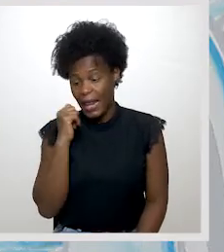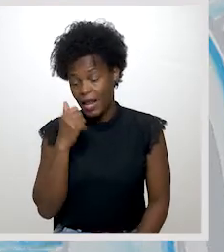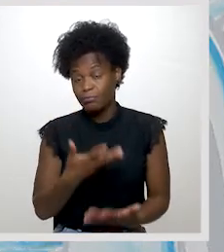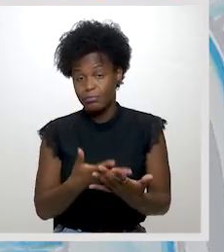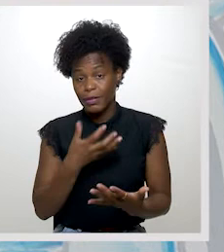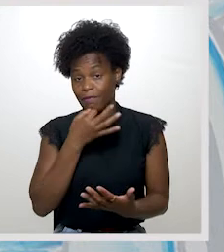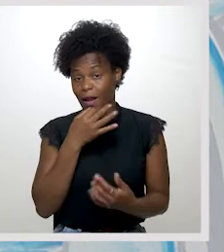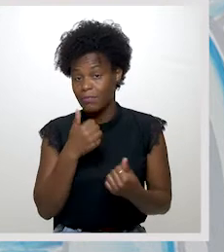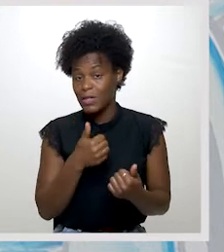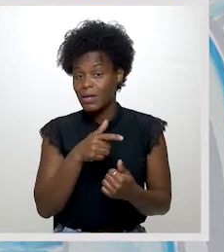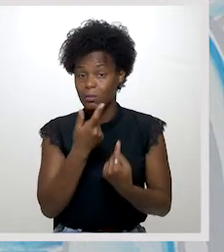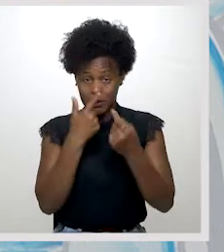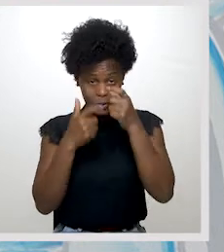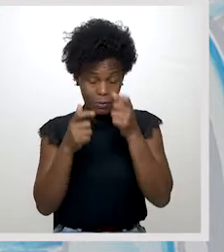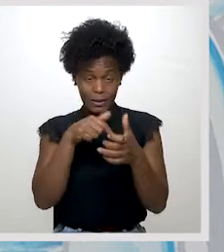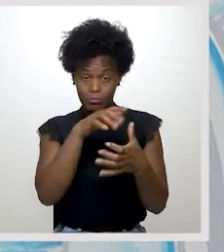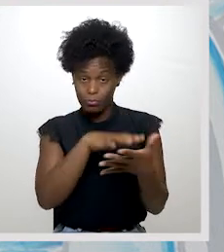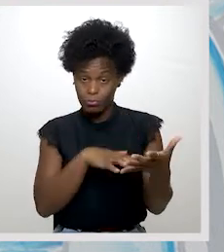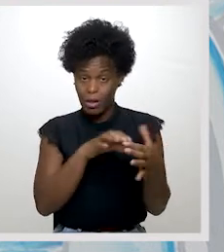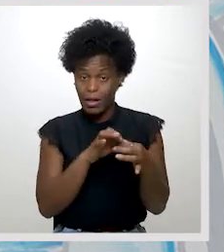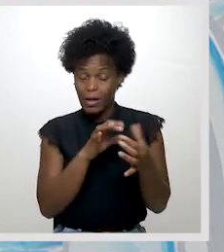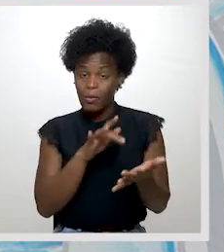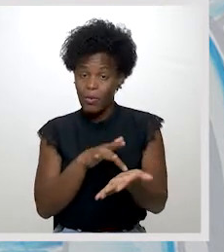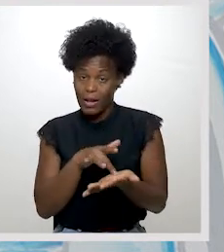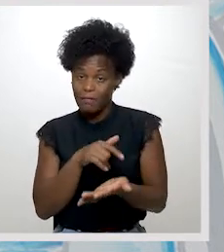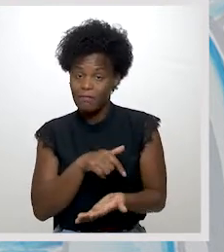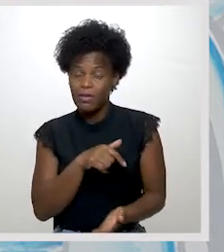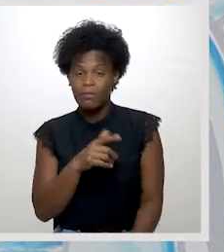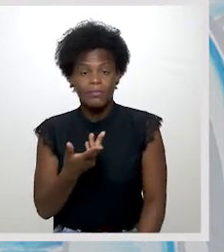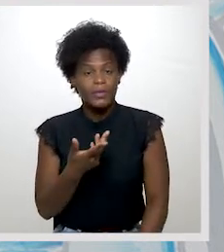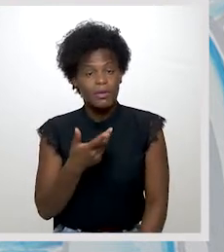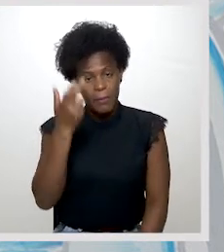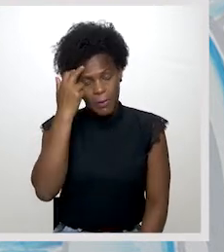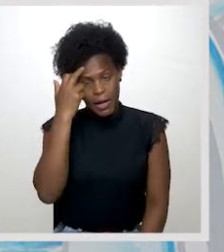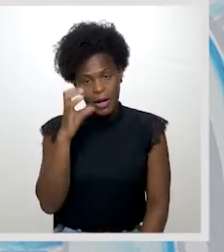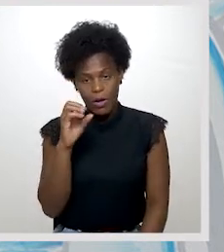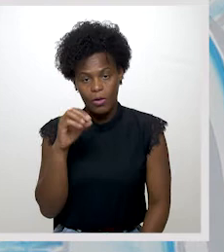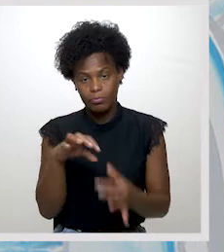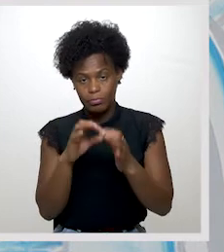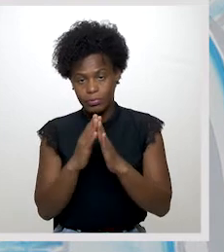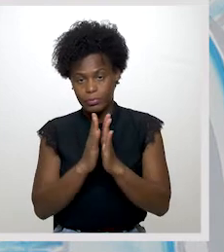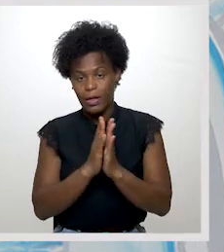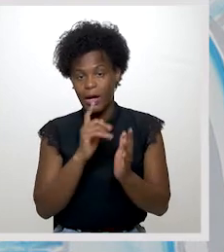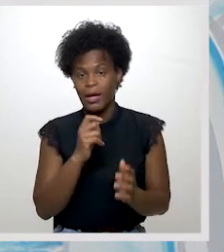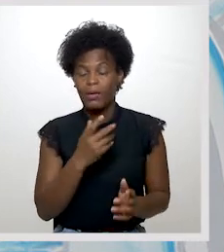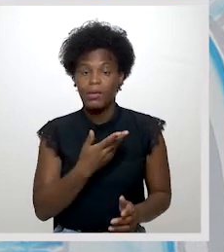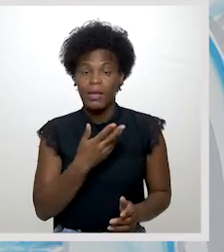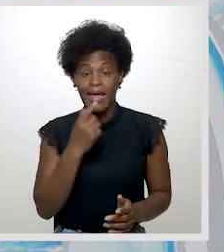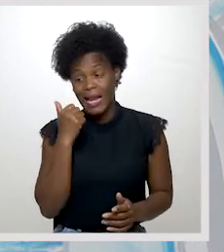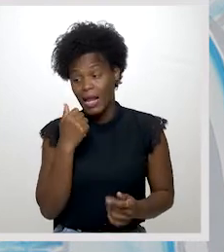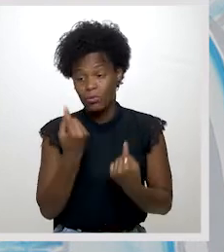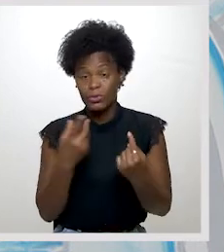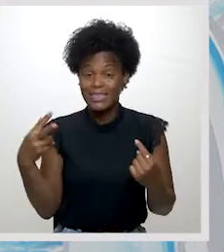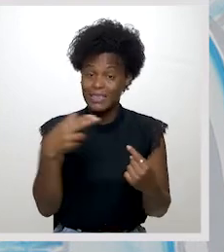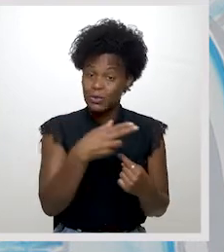personagens deste romance, Memorial do Convento. Eduardo Lourenço foi um dos grandes